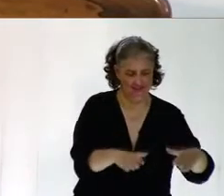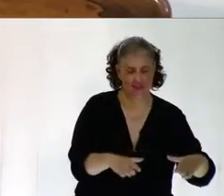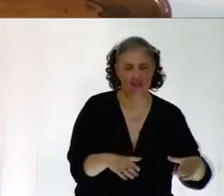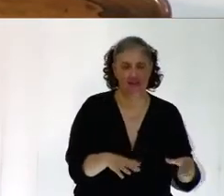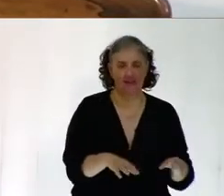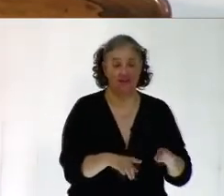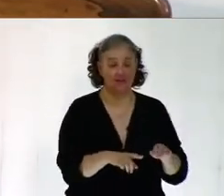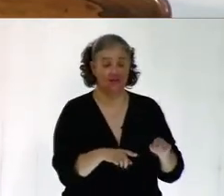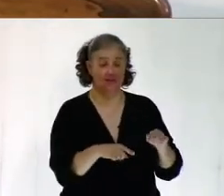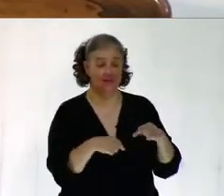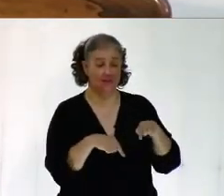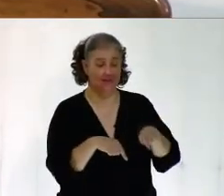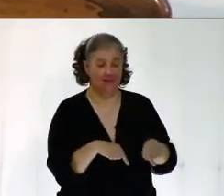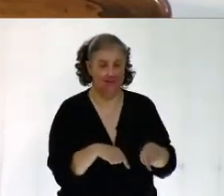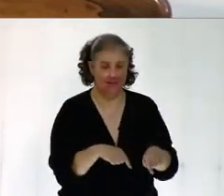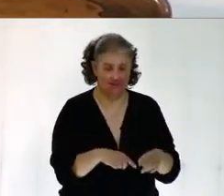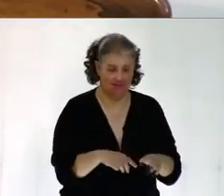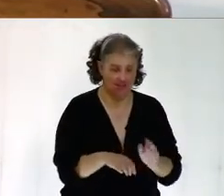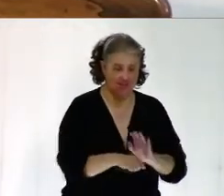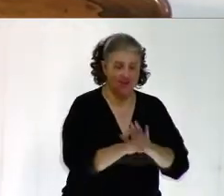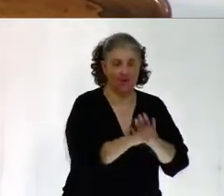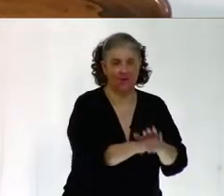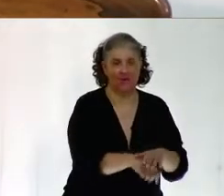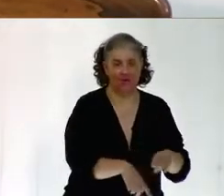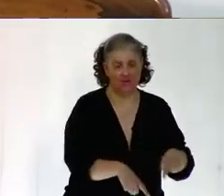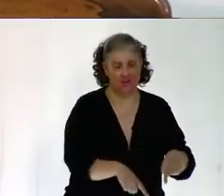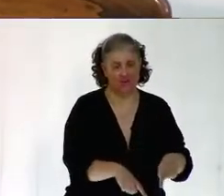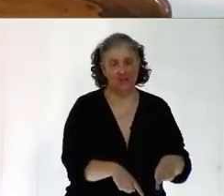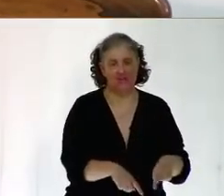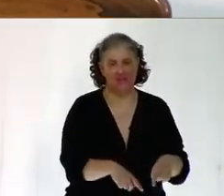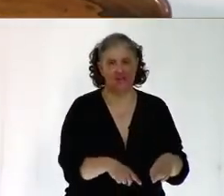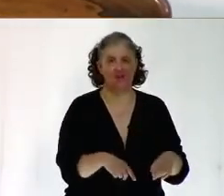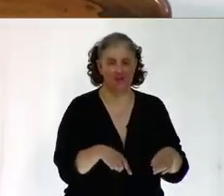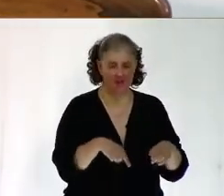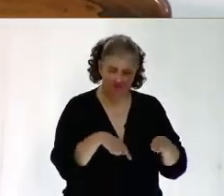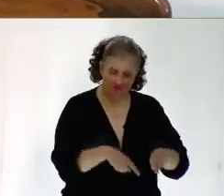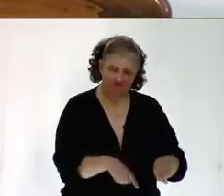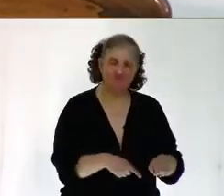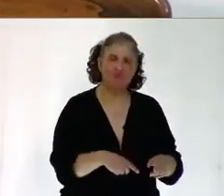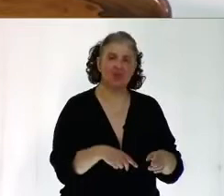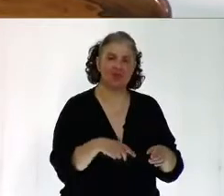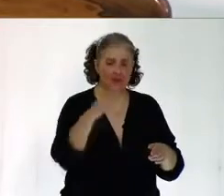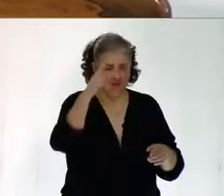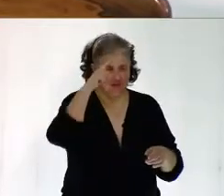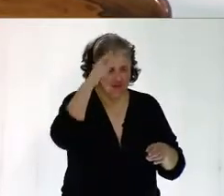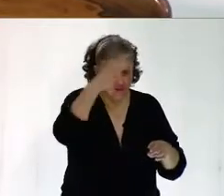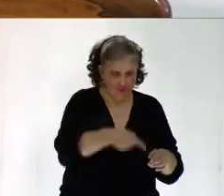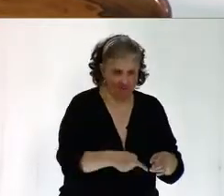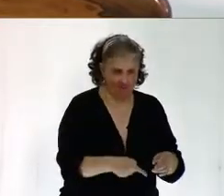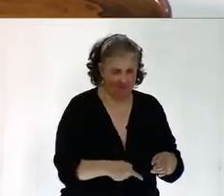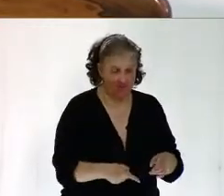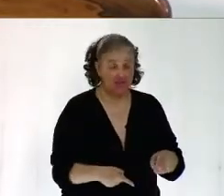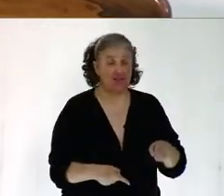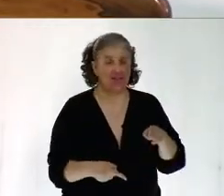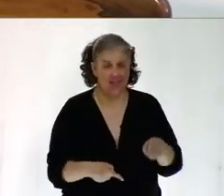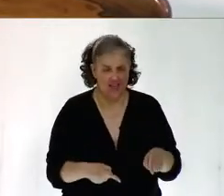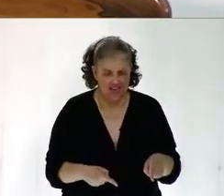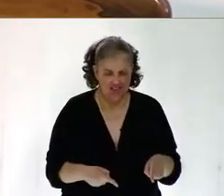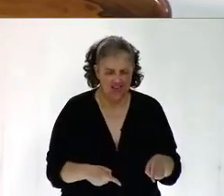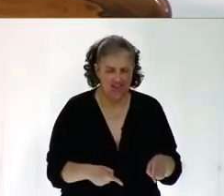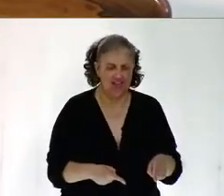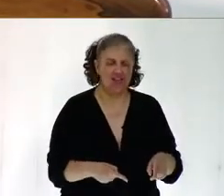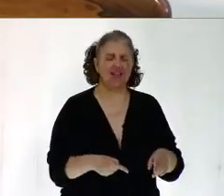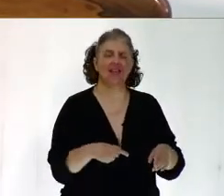no teu coração se guardarias ou não os seus mandamentos ele te humilhou e te deixou ter fome e te sustentou